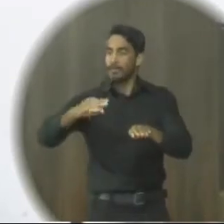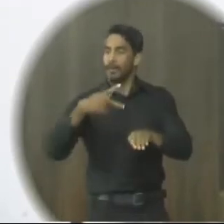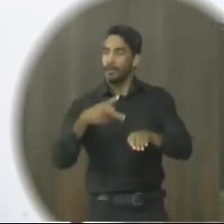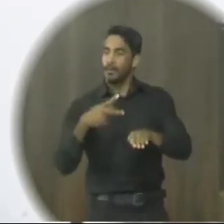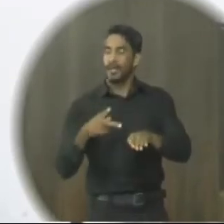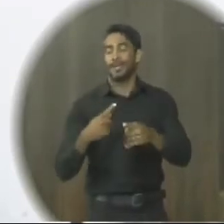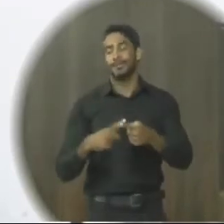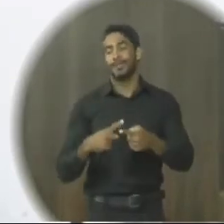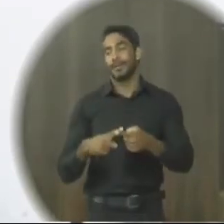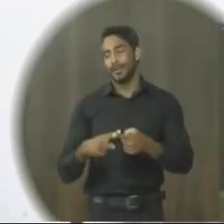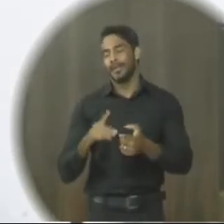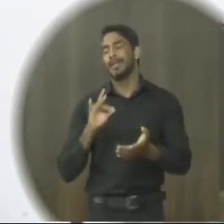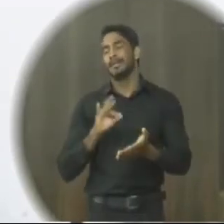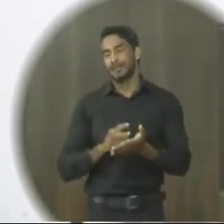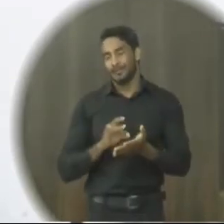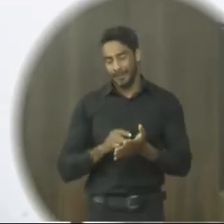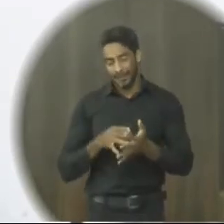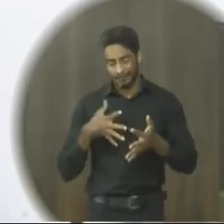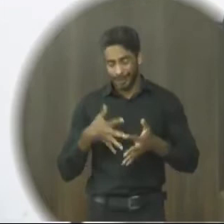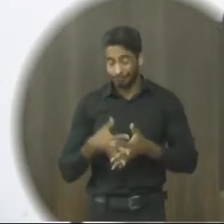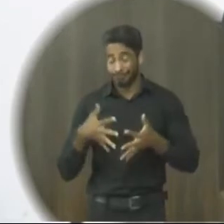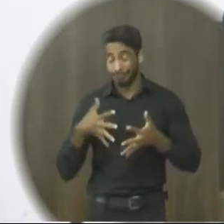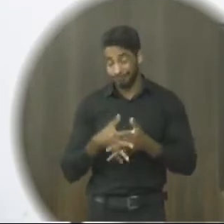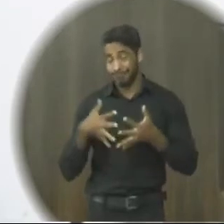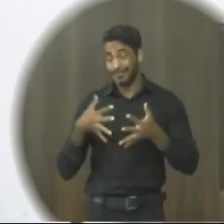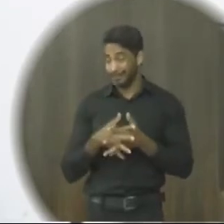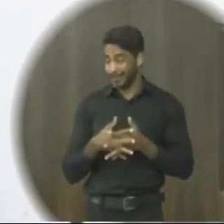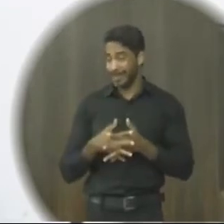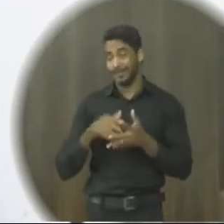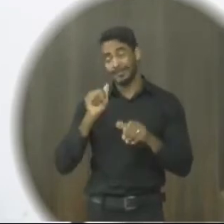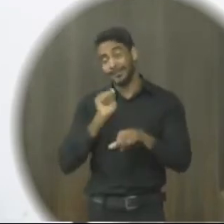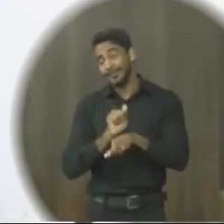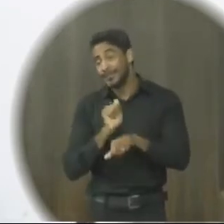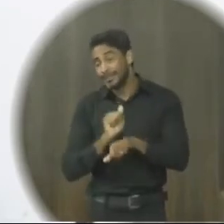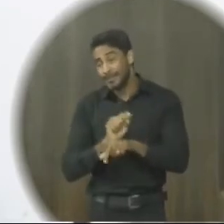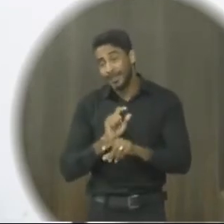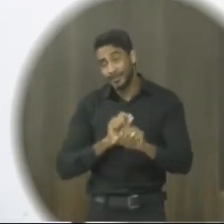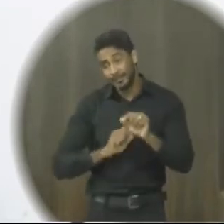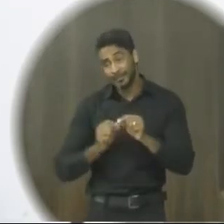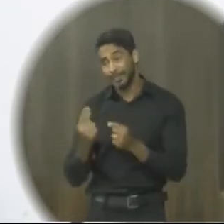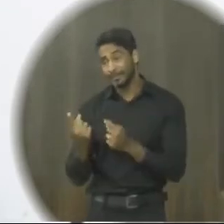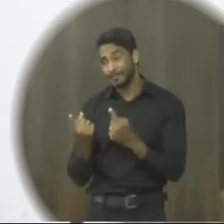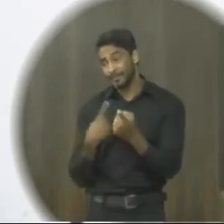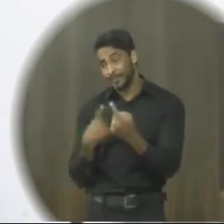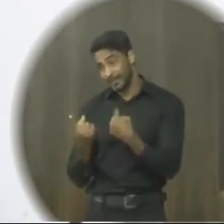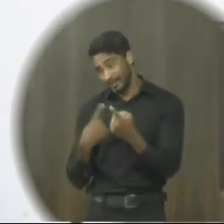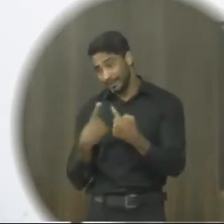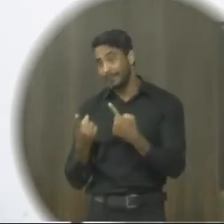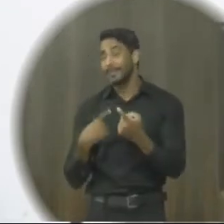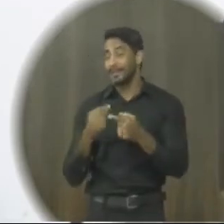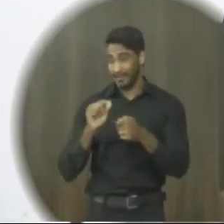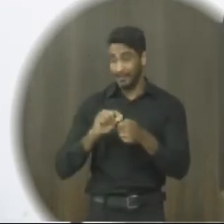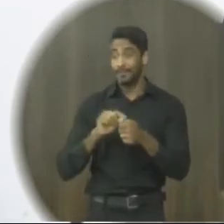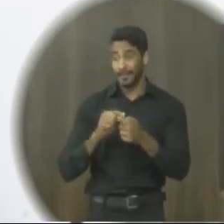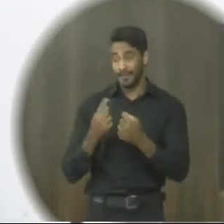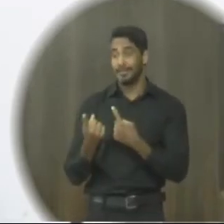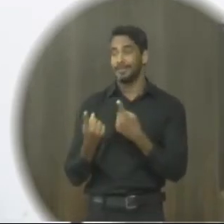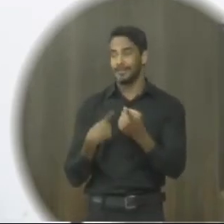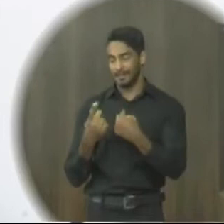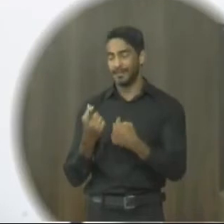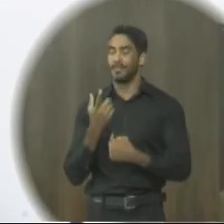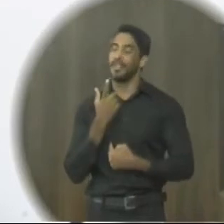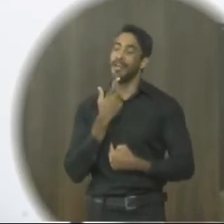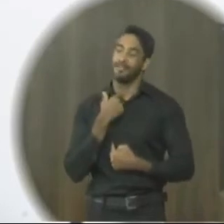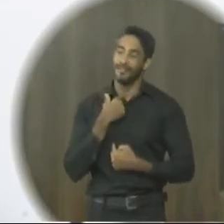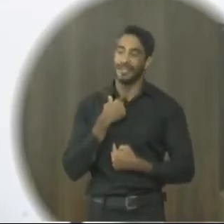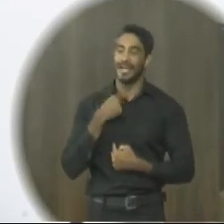Porque realmente aí isso ali está complicado, viu? Nós esperamos que, né, a avenida faça a avenida, né? Que é a vontade